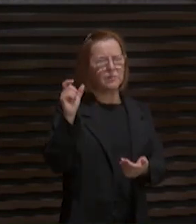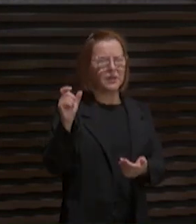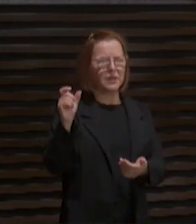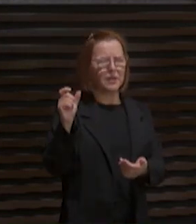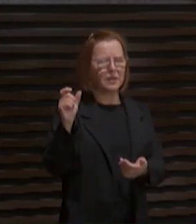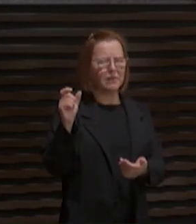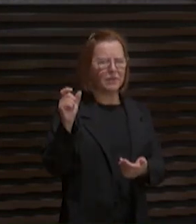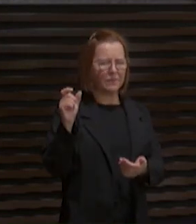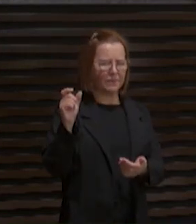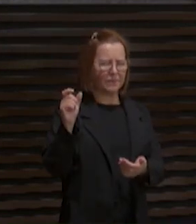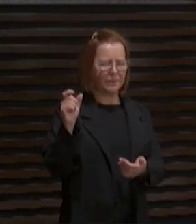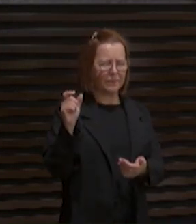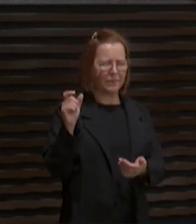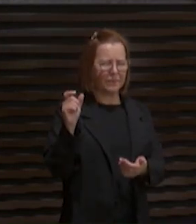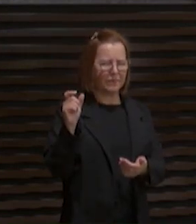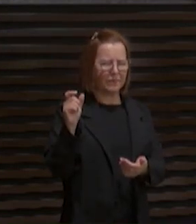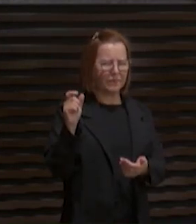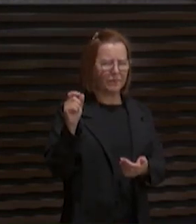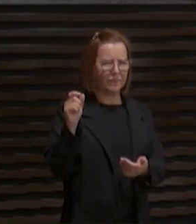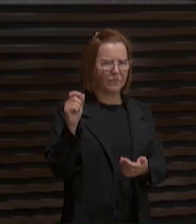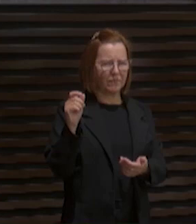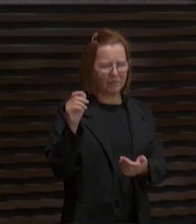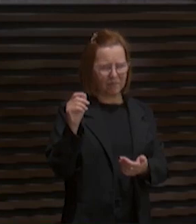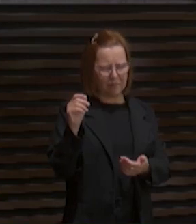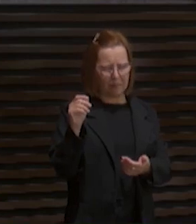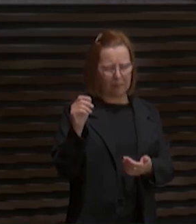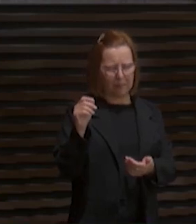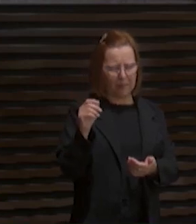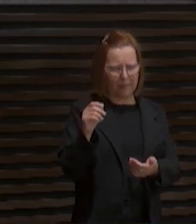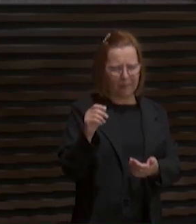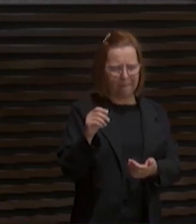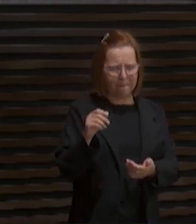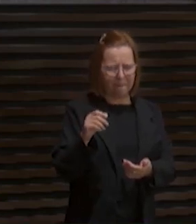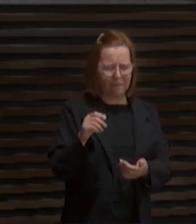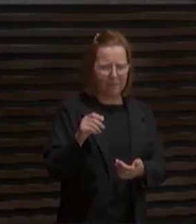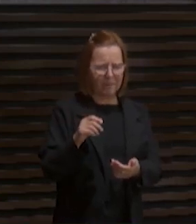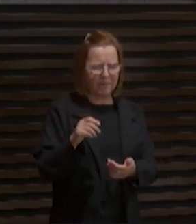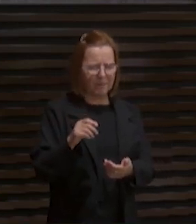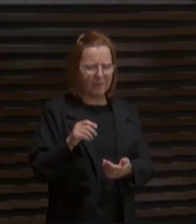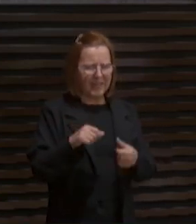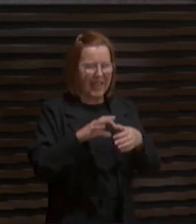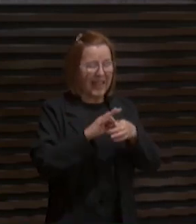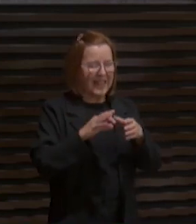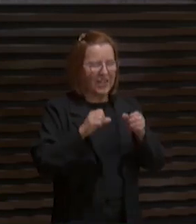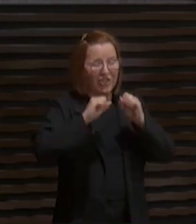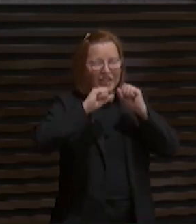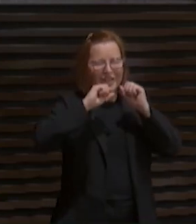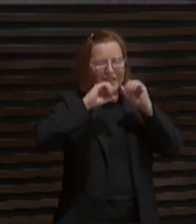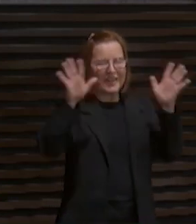alimente disso. Para que a gente tenha isso muito firme na nossa mente, para que a gente saiba, e a gente nunca se